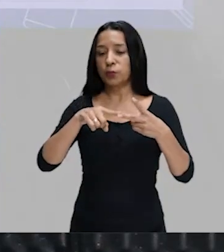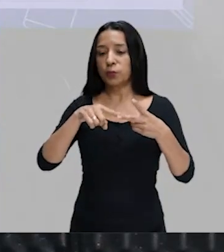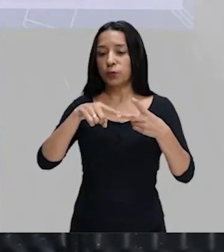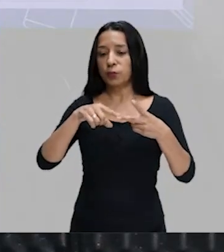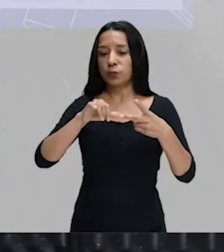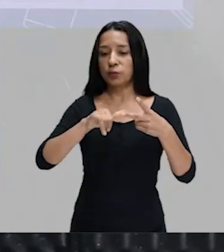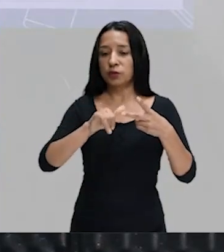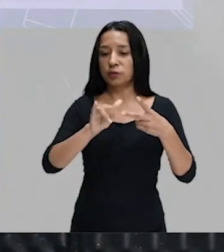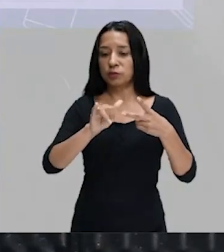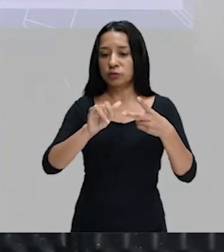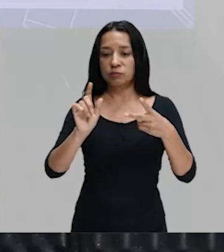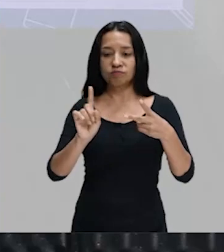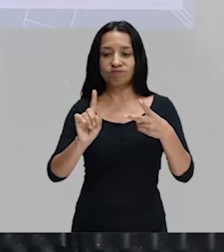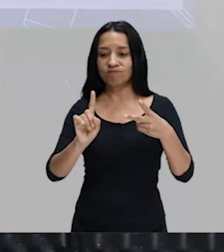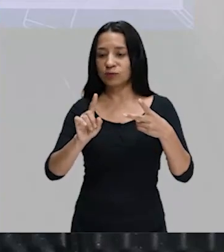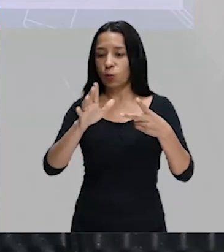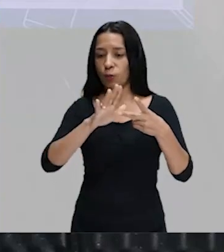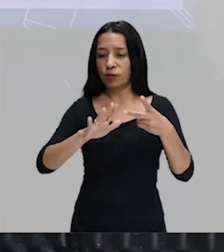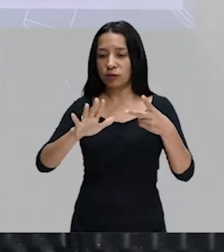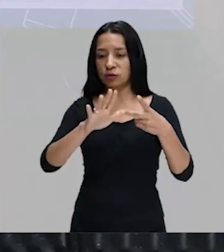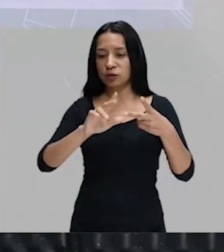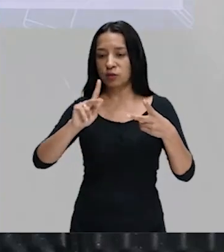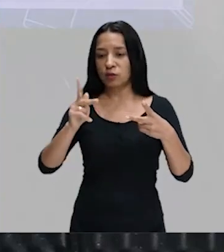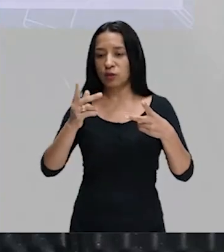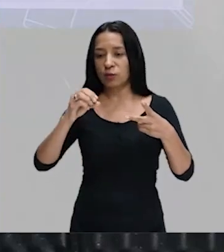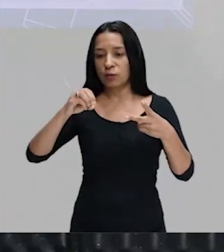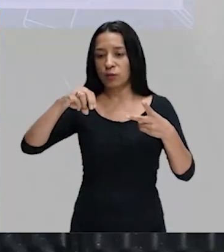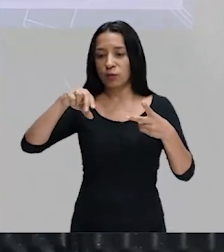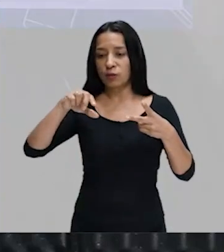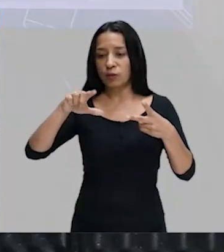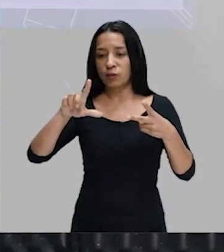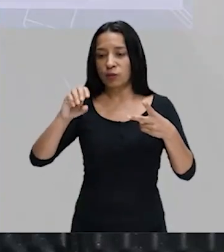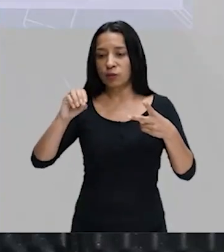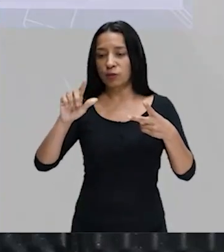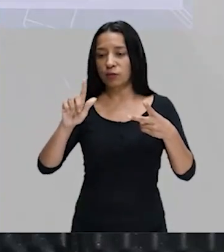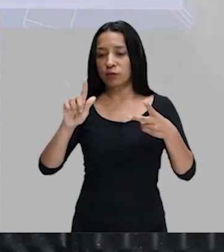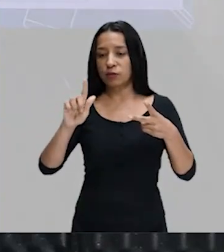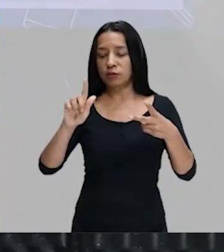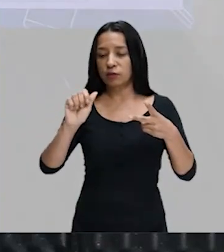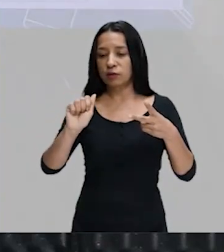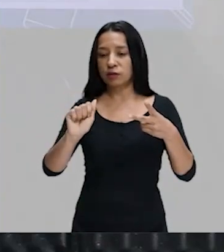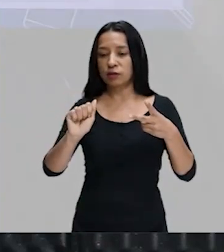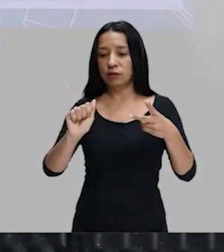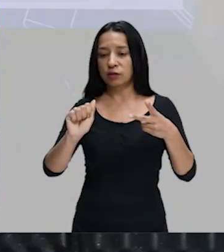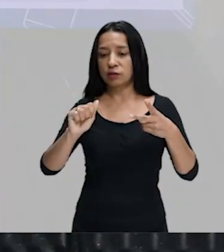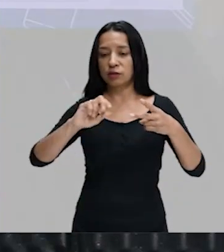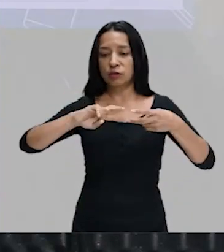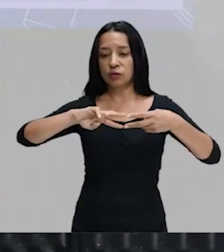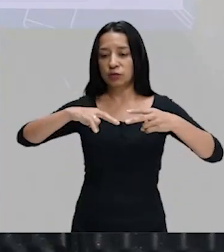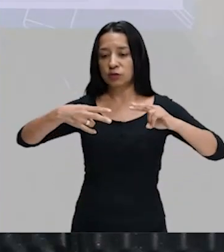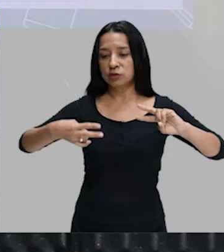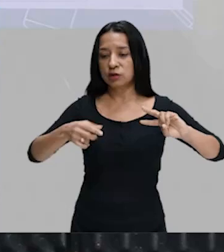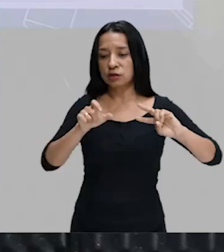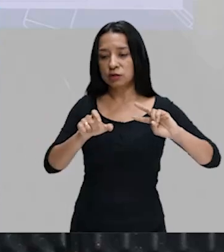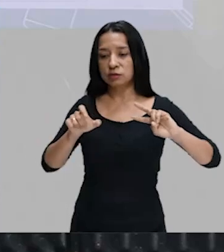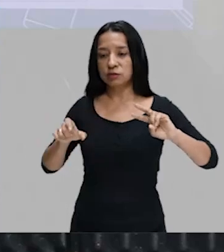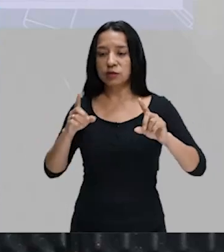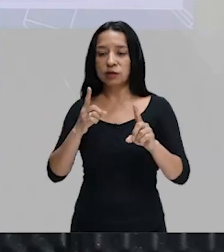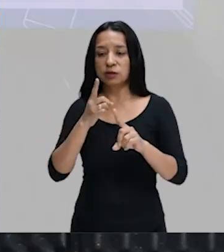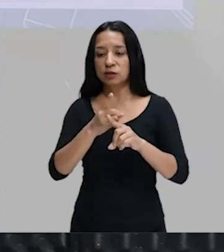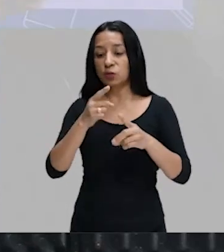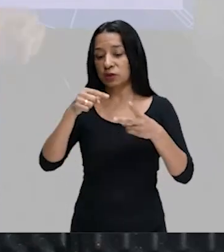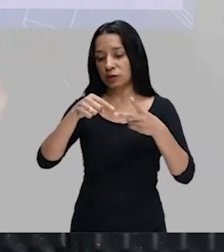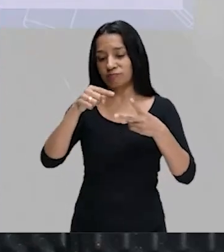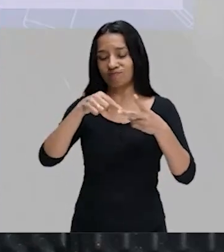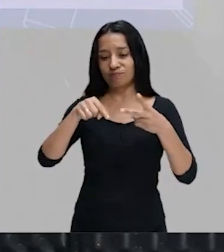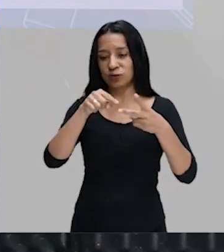uma região homóloga. Isso quer dizer que os genes que eu vou encontrar aqui no cromossomo Y, nessa porção não